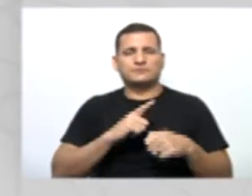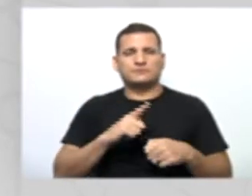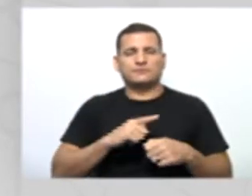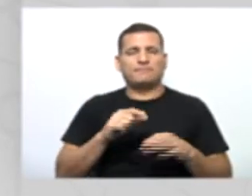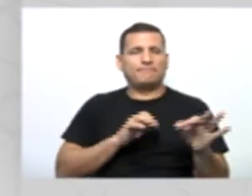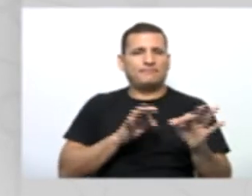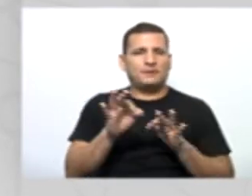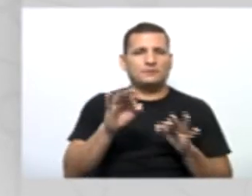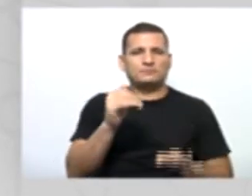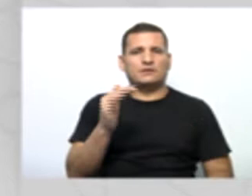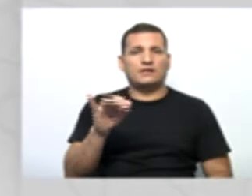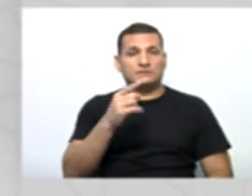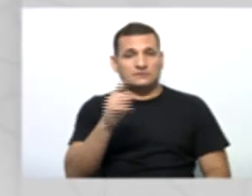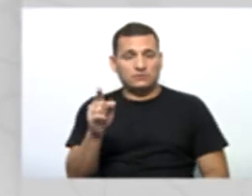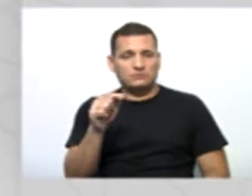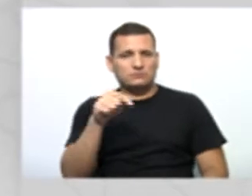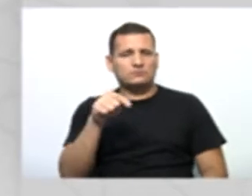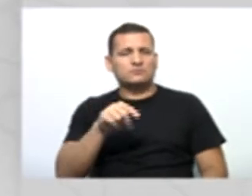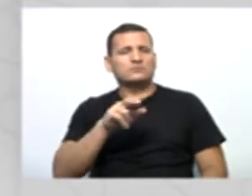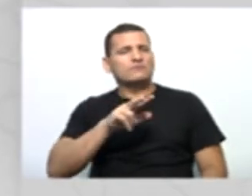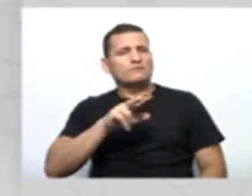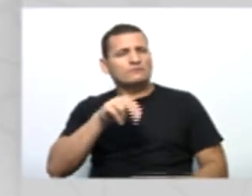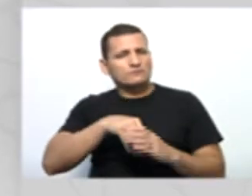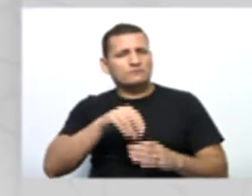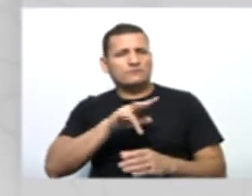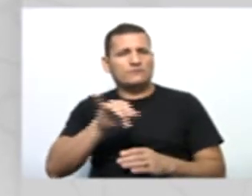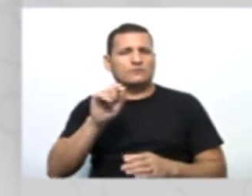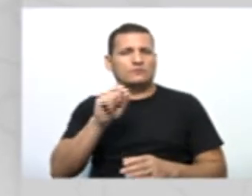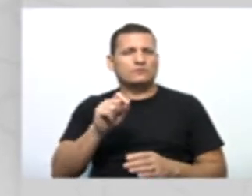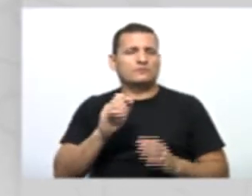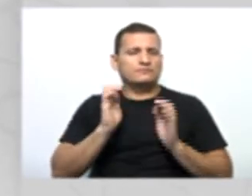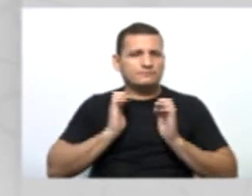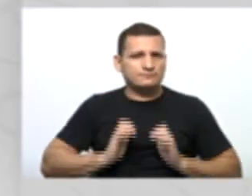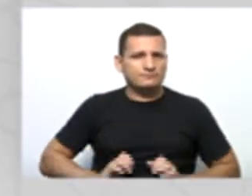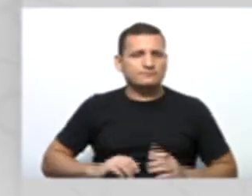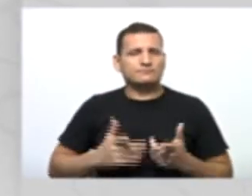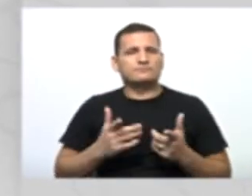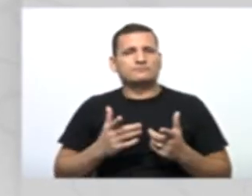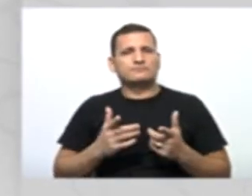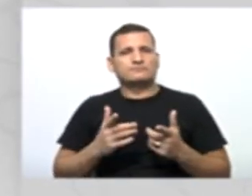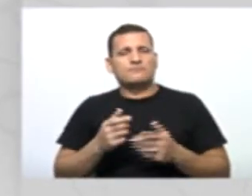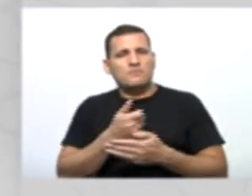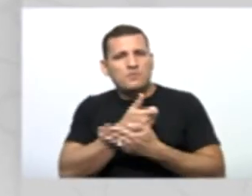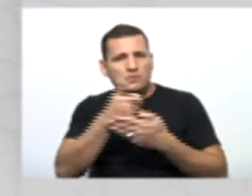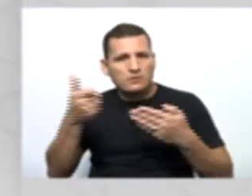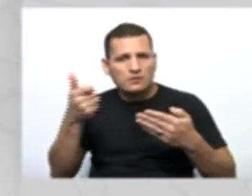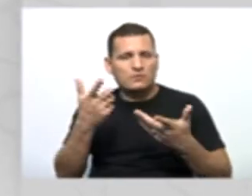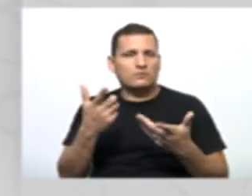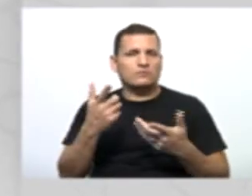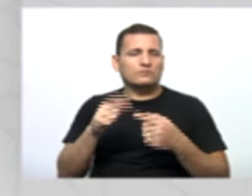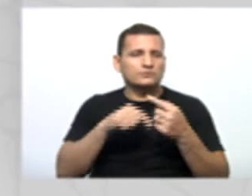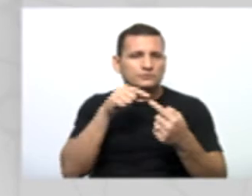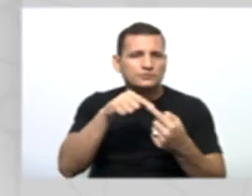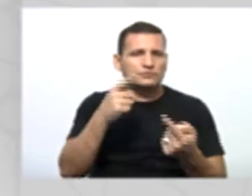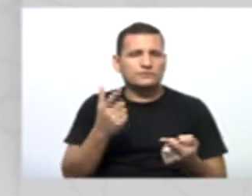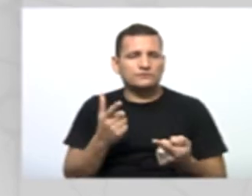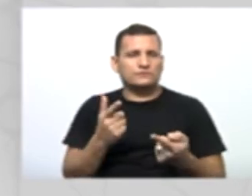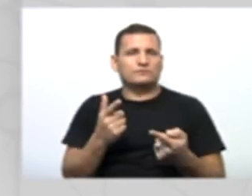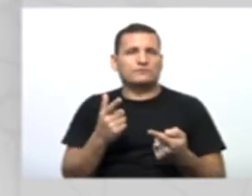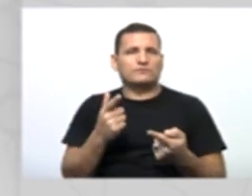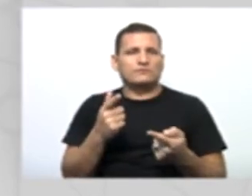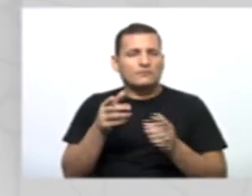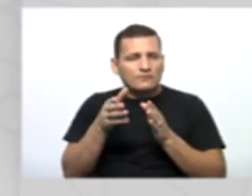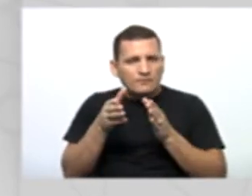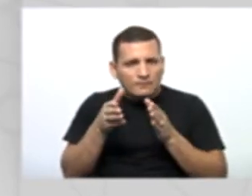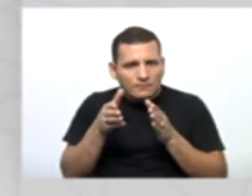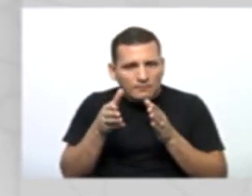de ação ele vai definir os princípios éticos e morais, né, da empresa, os objetivos, as metas que essa empresa